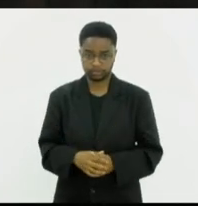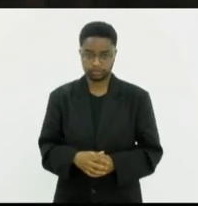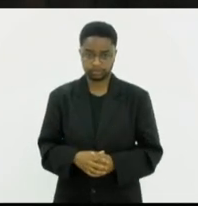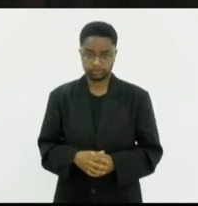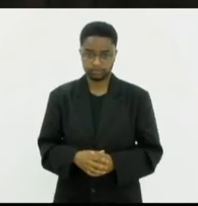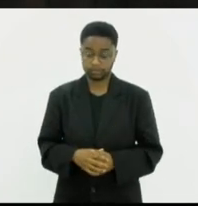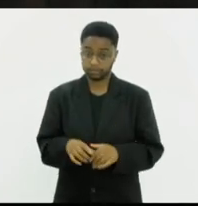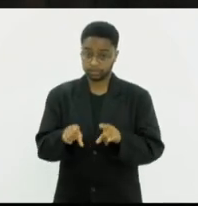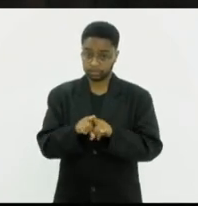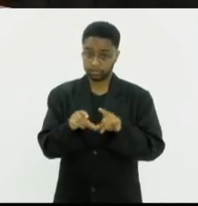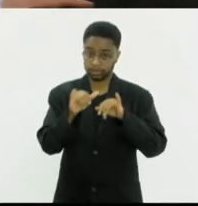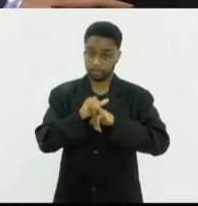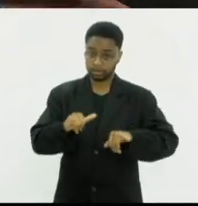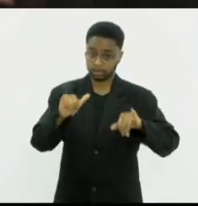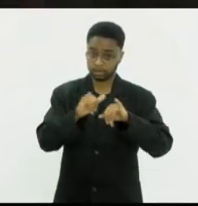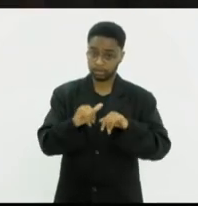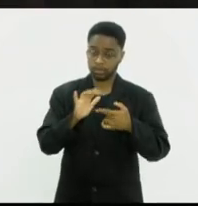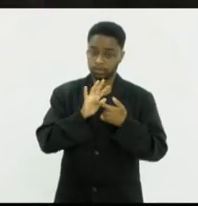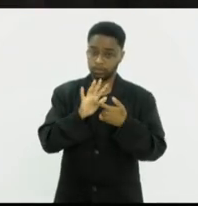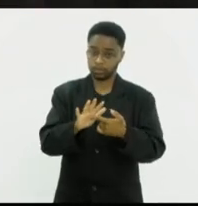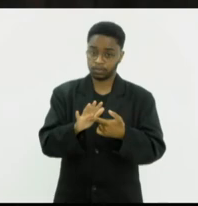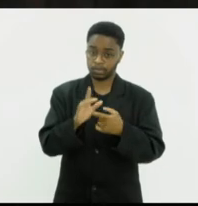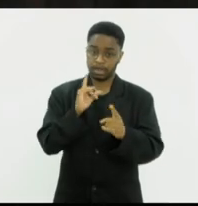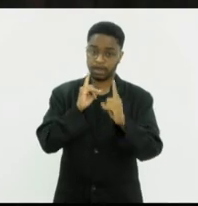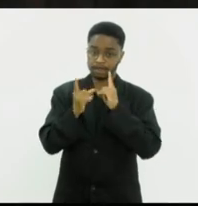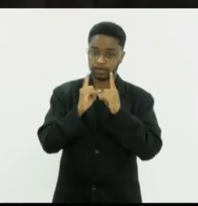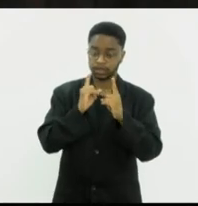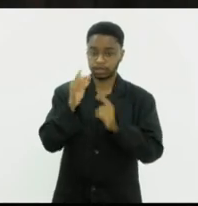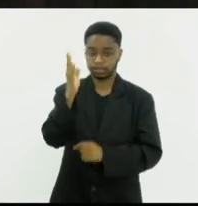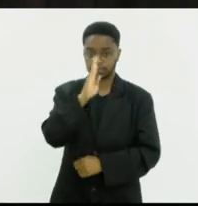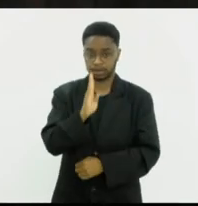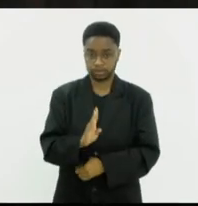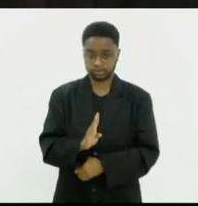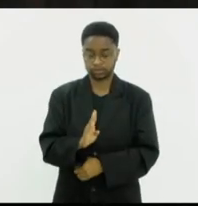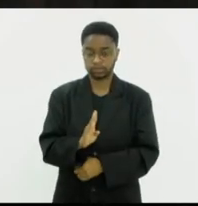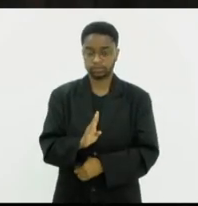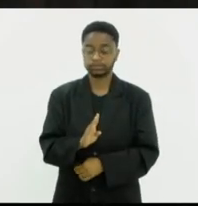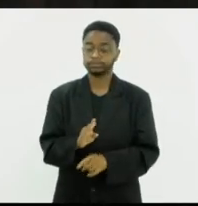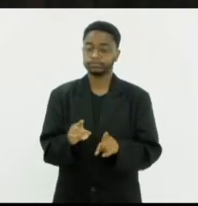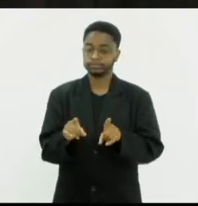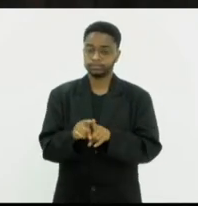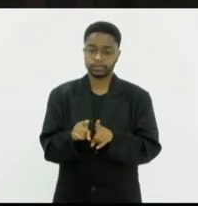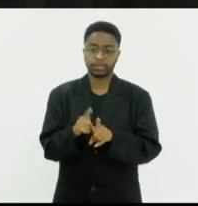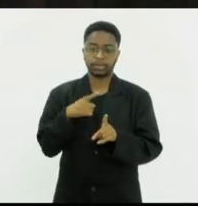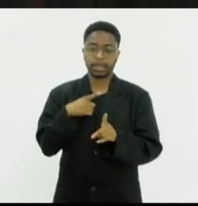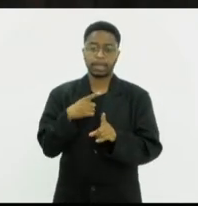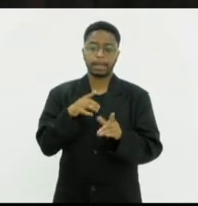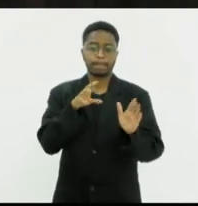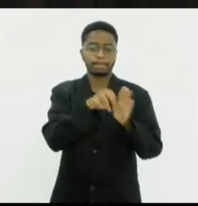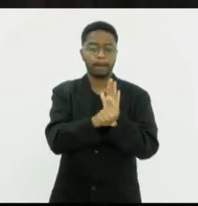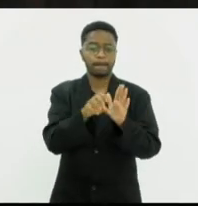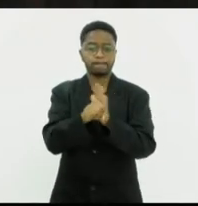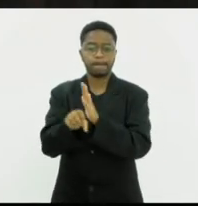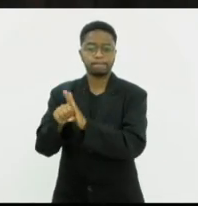desse noticiário, a Avenida Brasil, então, é palco de assaltos e crimes todos